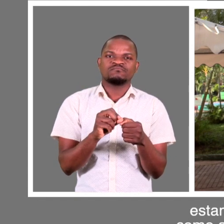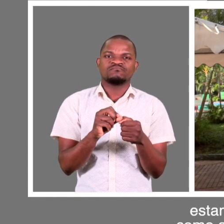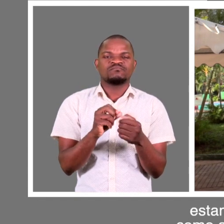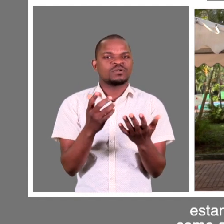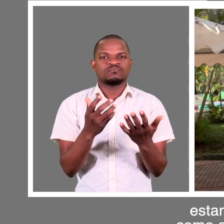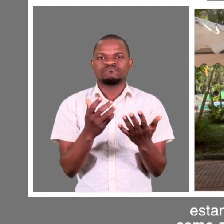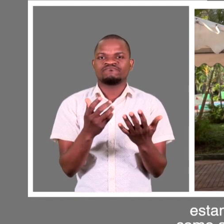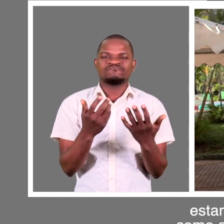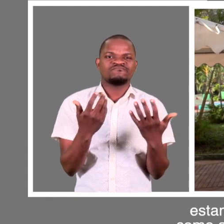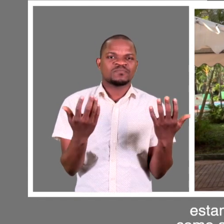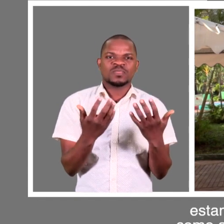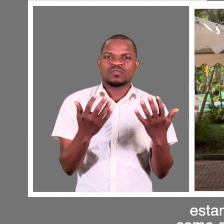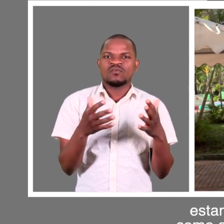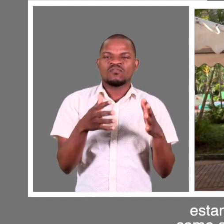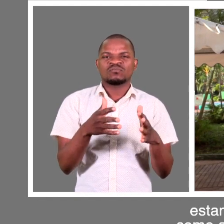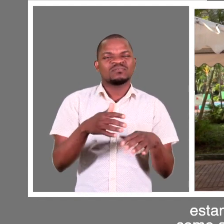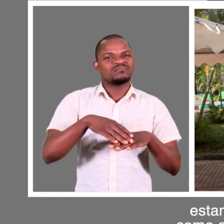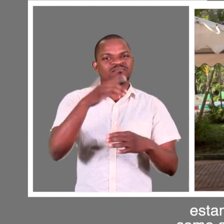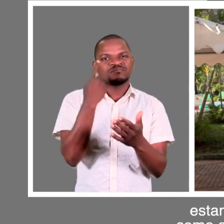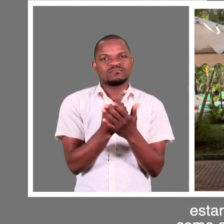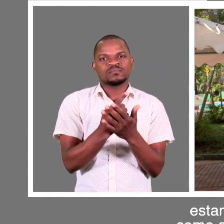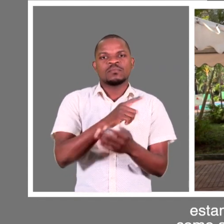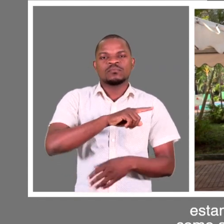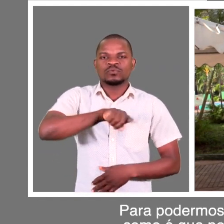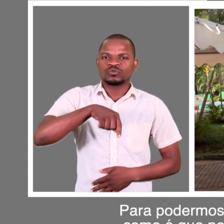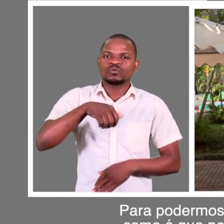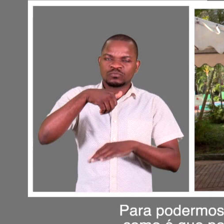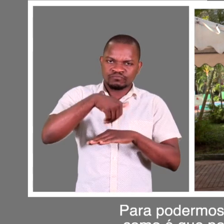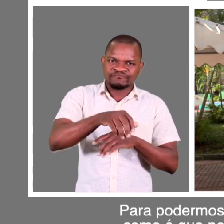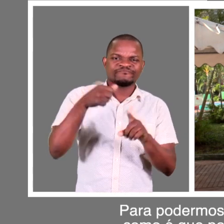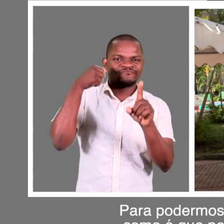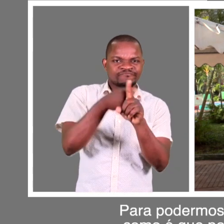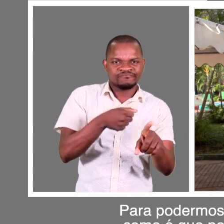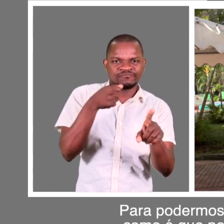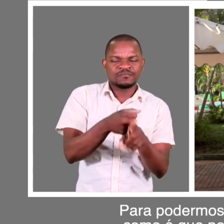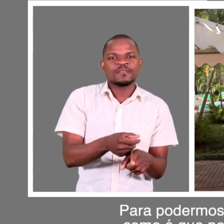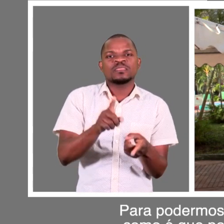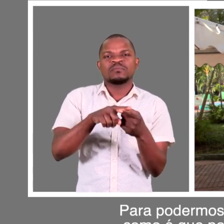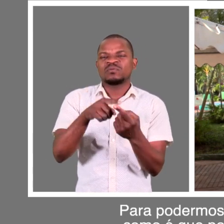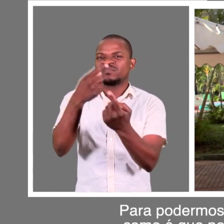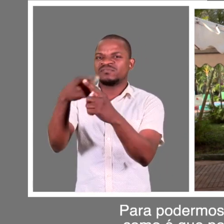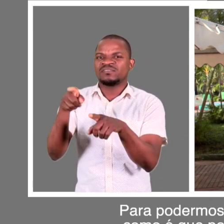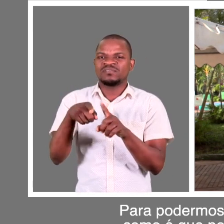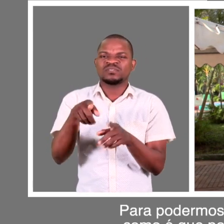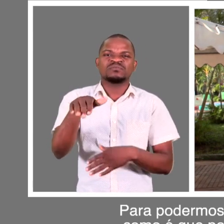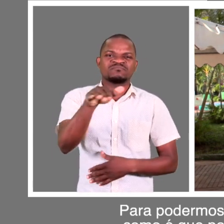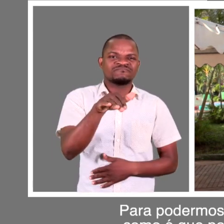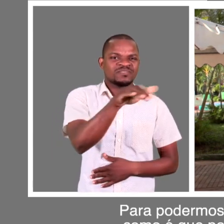na verdade, adotar medidas apropriadas para podermos advocar e recomendar aos